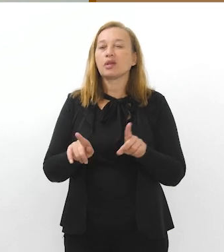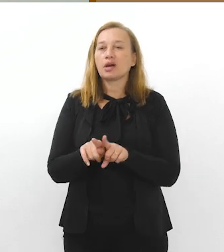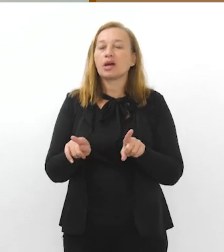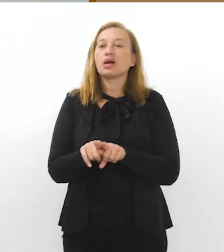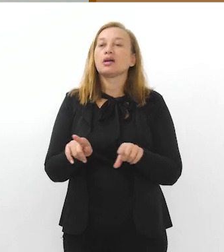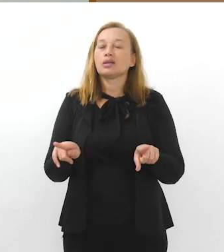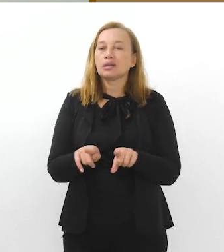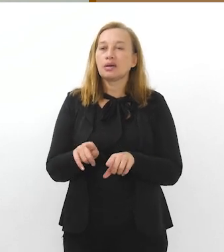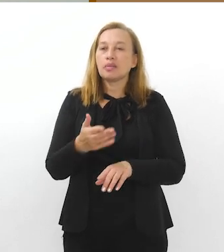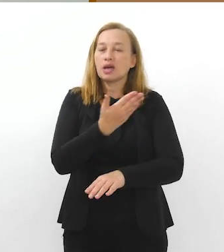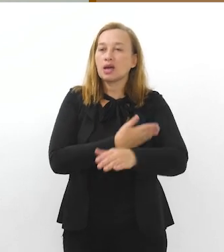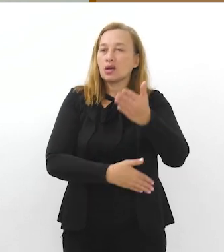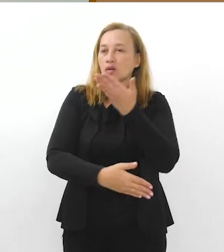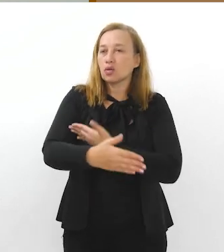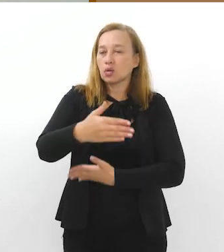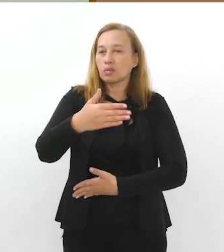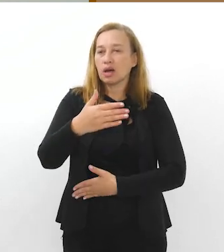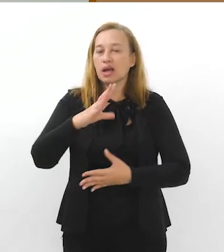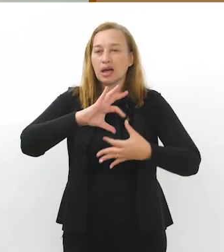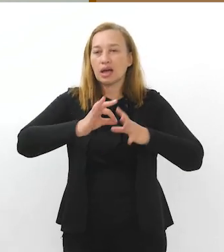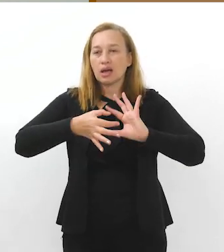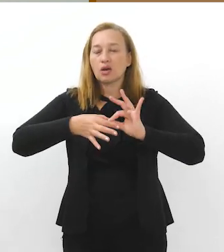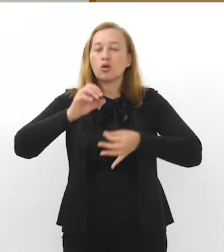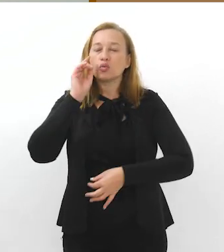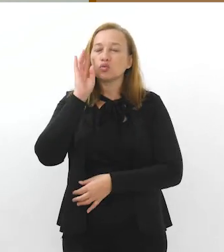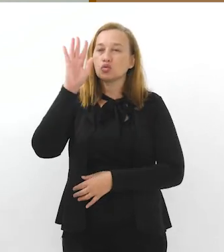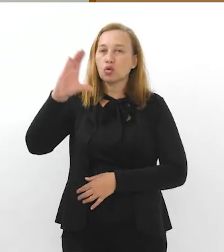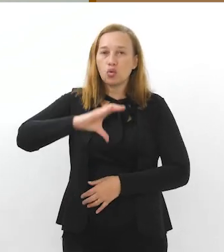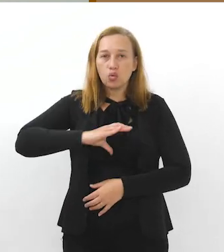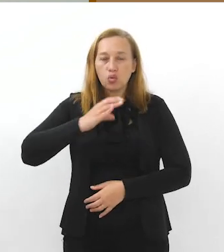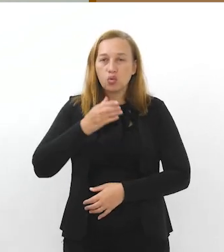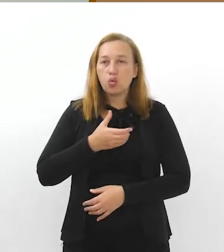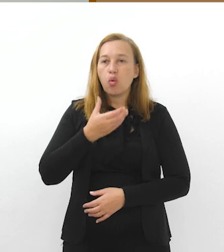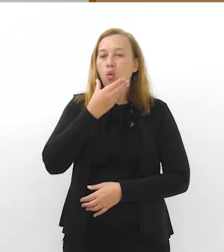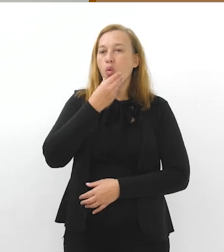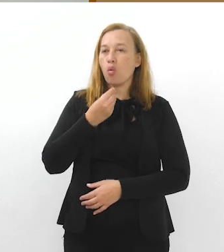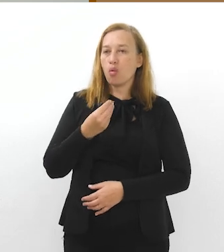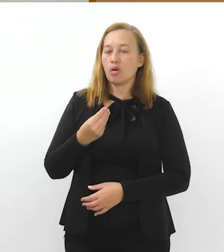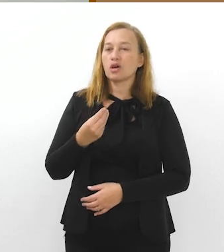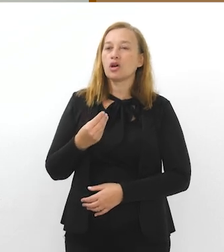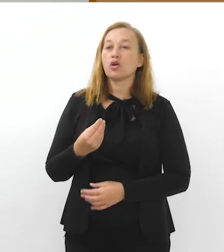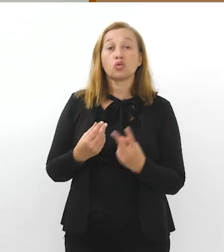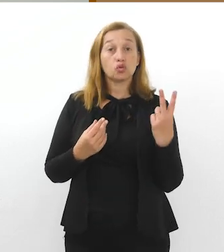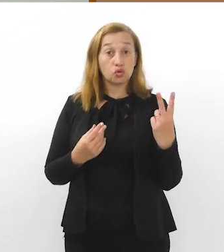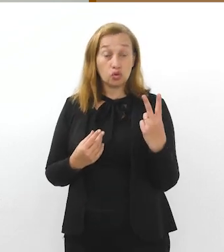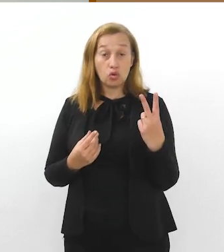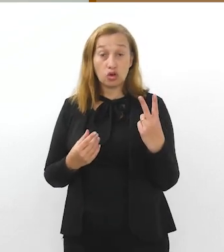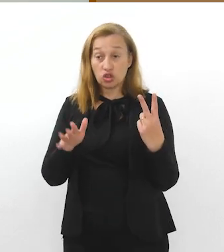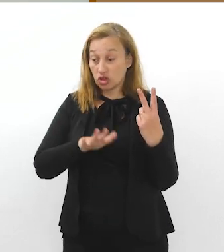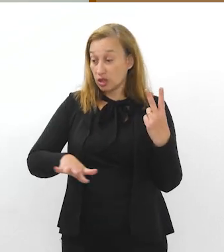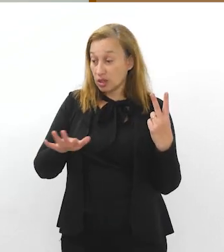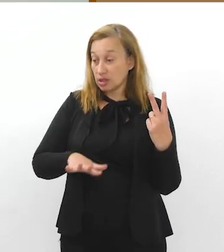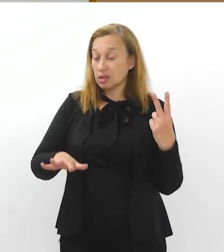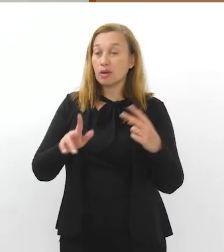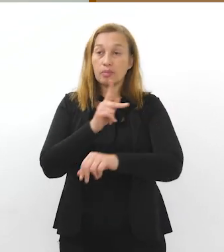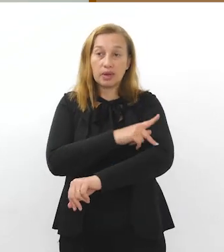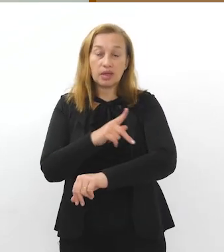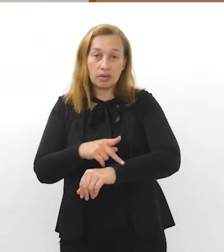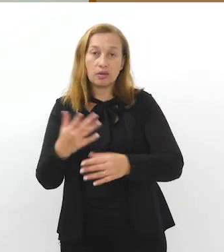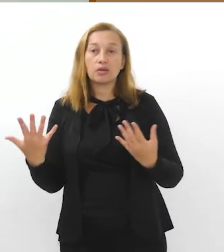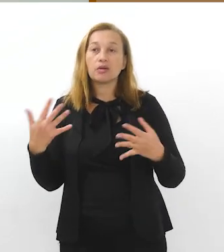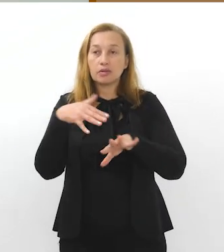tenho Paralímpicos, o sonho de um herói, que é inclusivo também. Os dois infantis são pedagógicos e